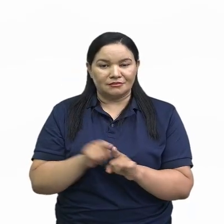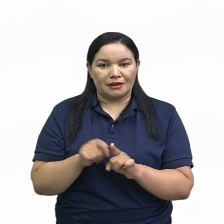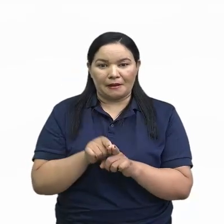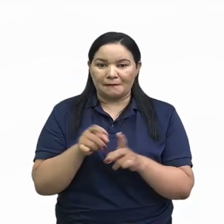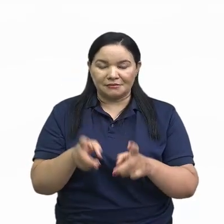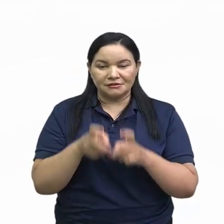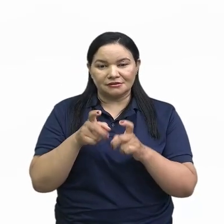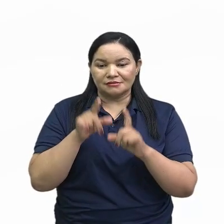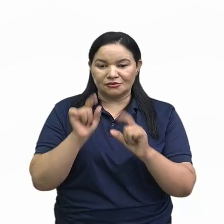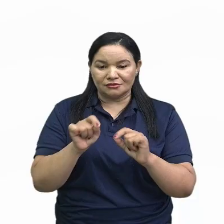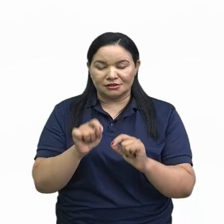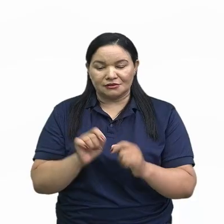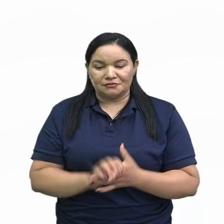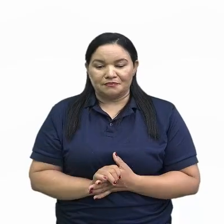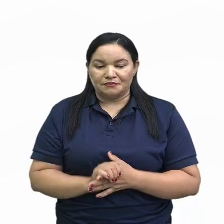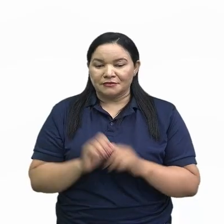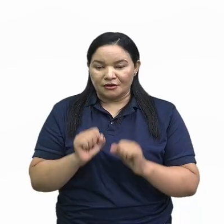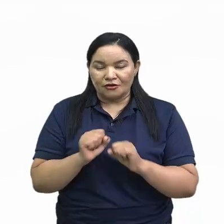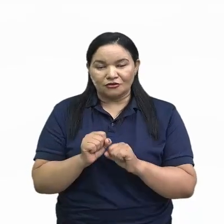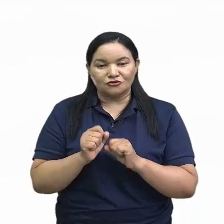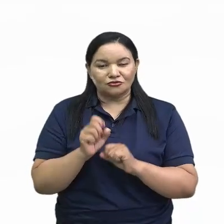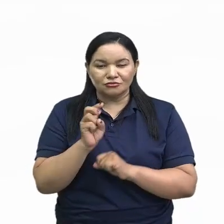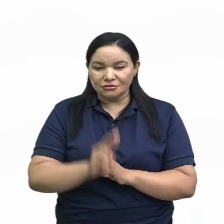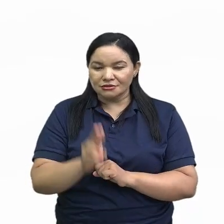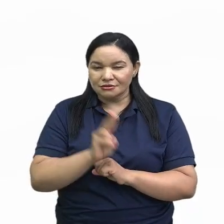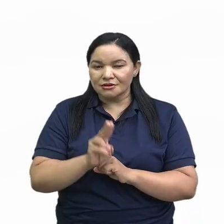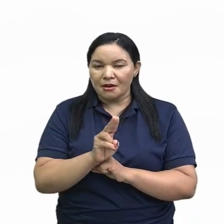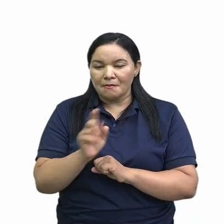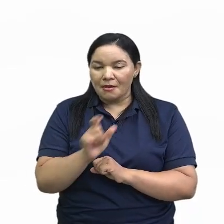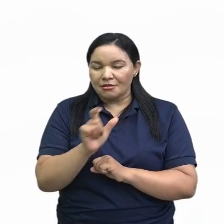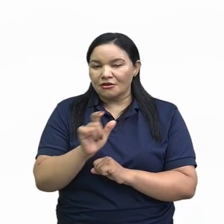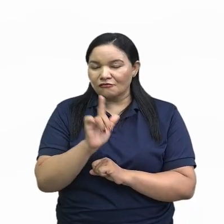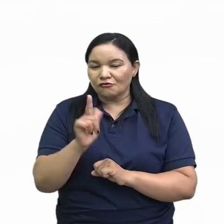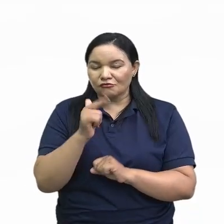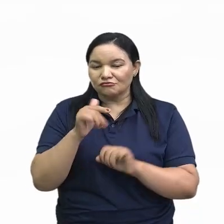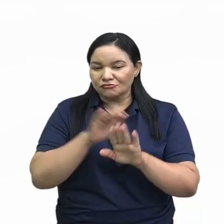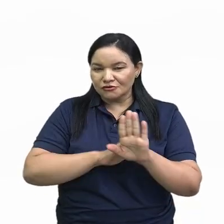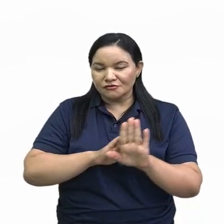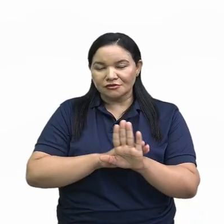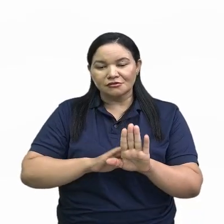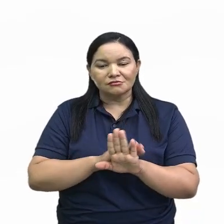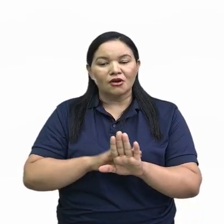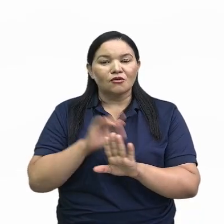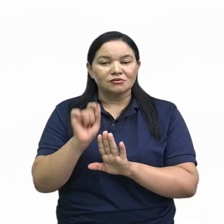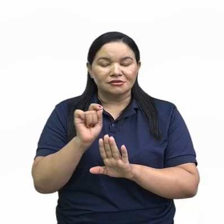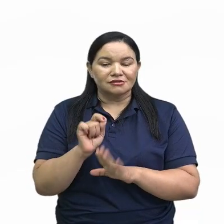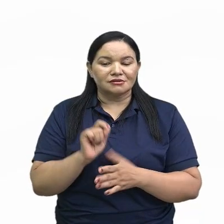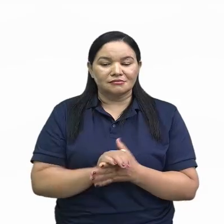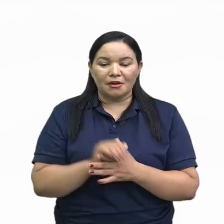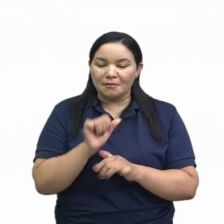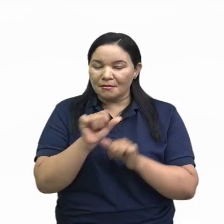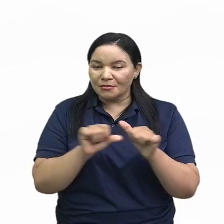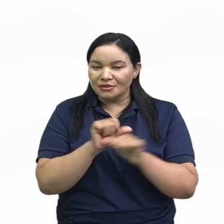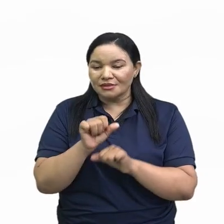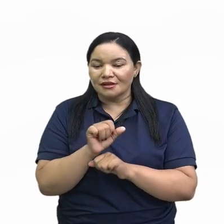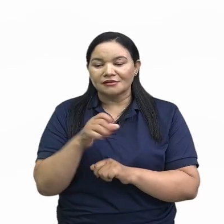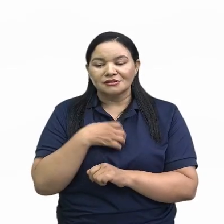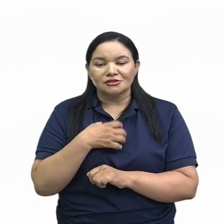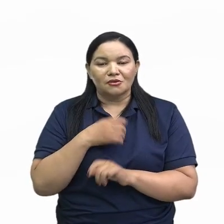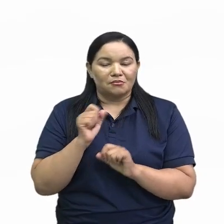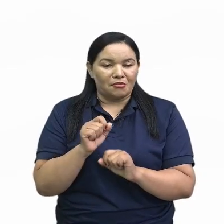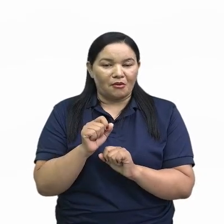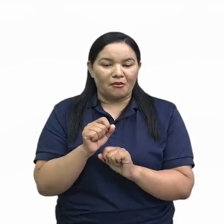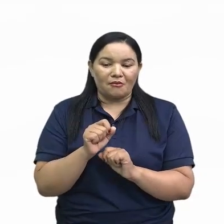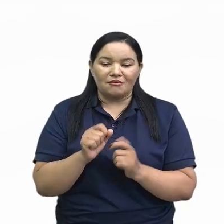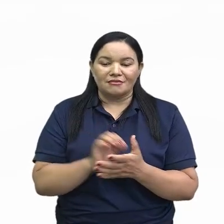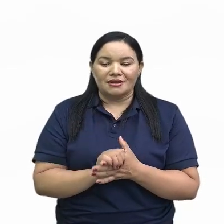Perceba que você pode usar um eufemismo para suavizar essa ideia do verbo roubar. Que eufemismo seria esse? Subtrair